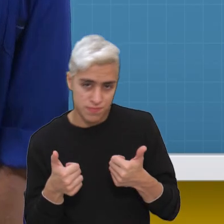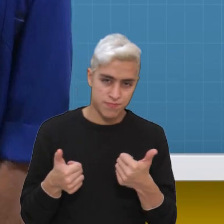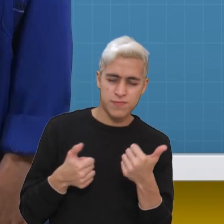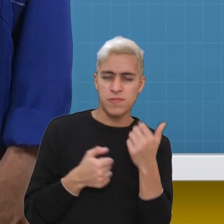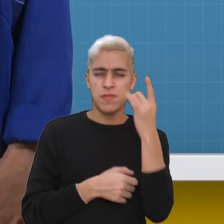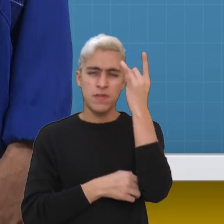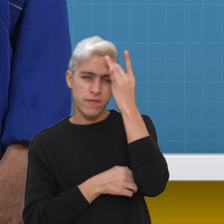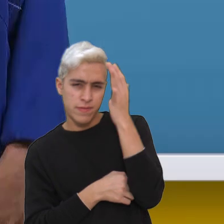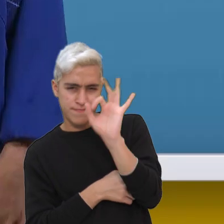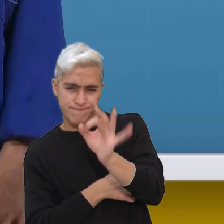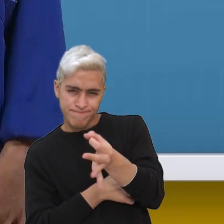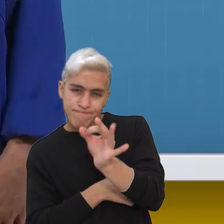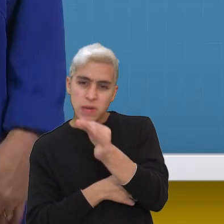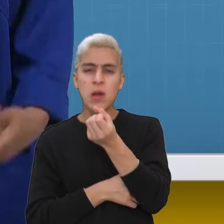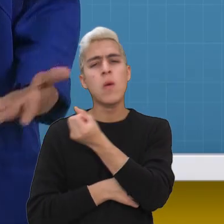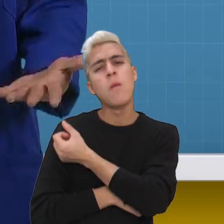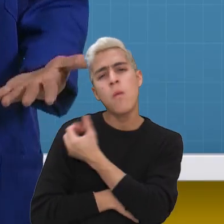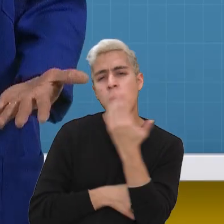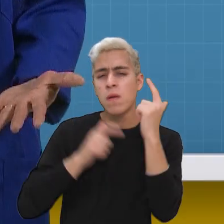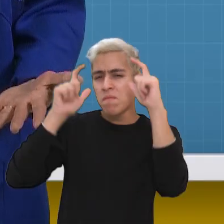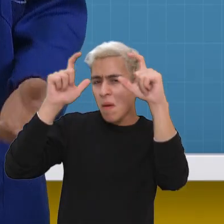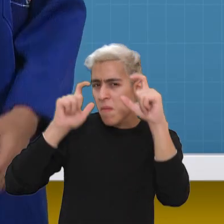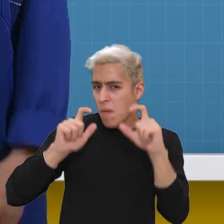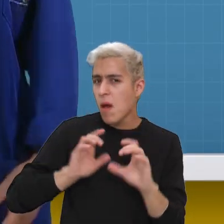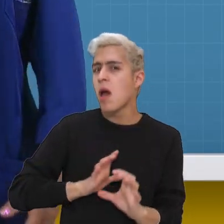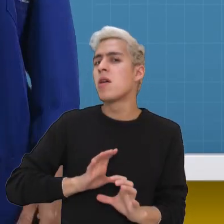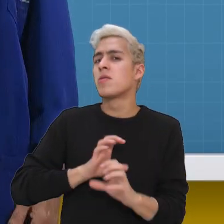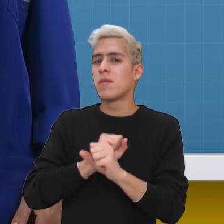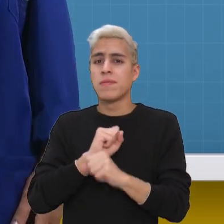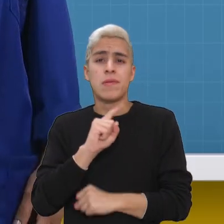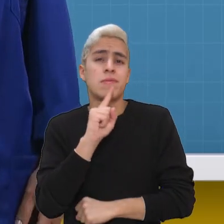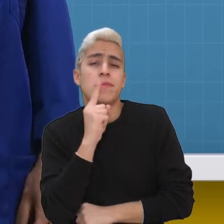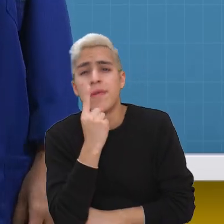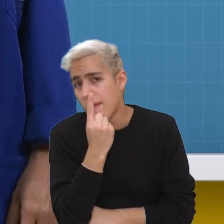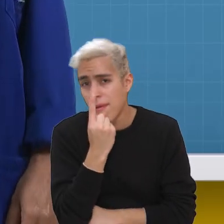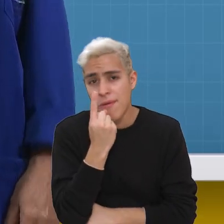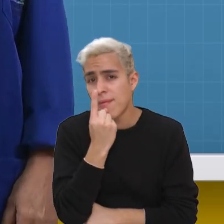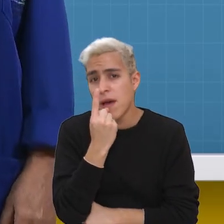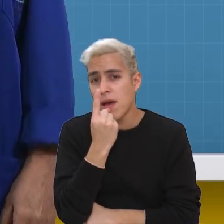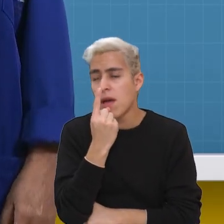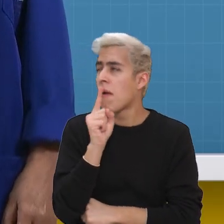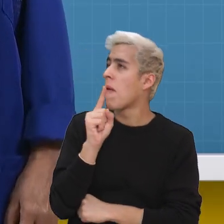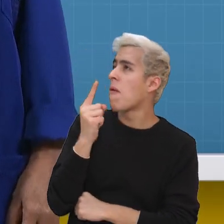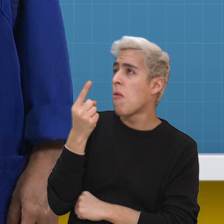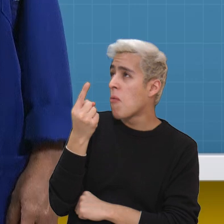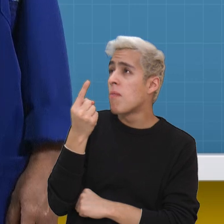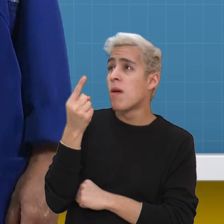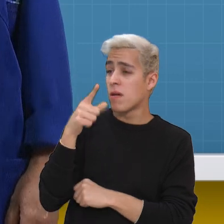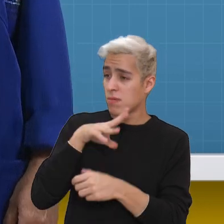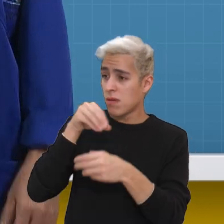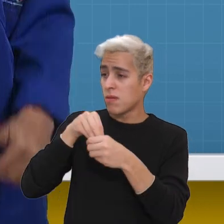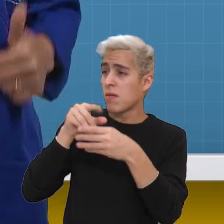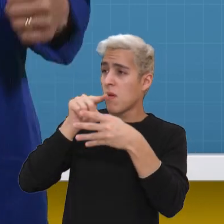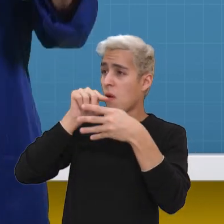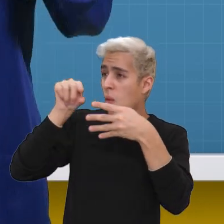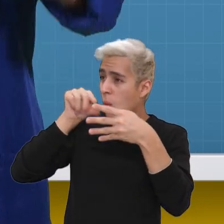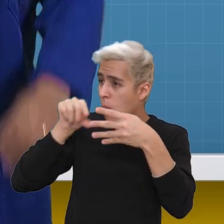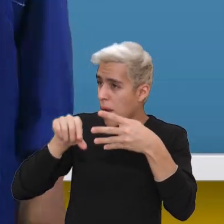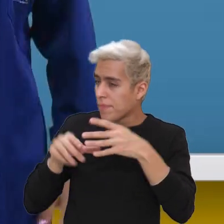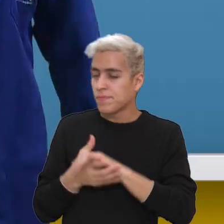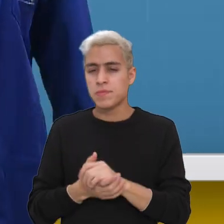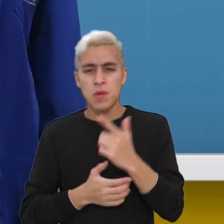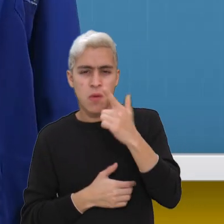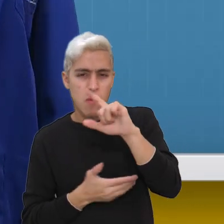Respondeu? Fácil, né? Quantas estrofes há no poema? Uma estrofe, professora. Uma estrofe de 4 versos. O